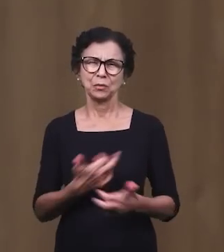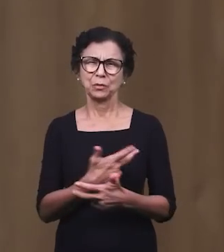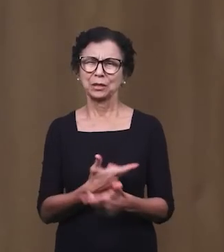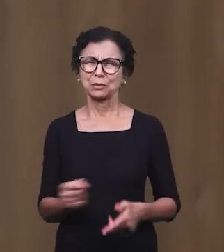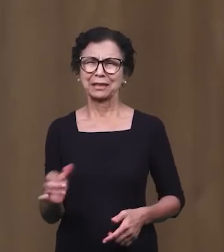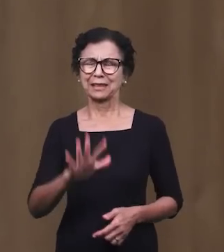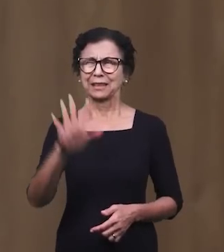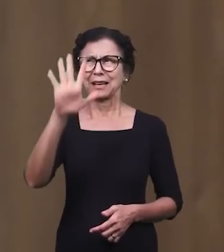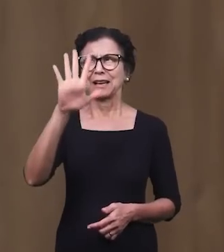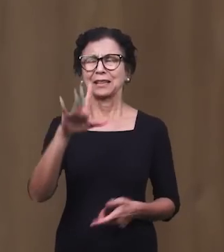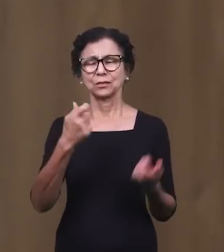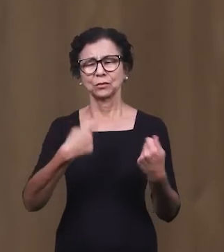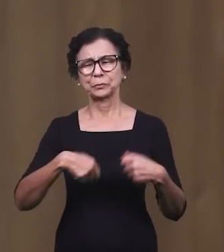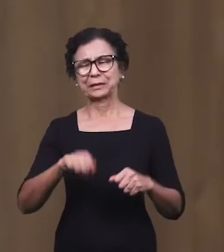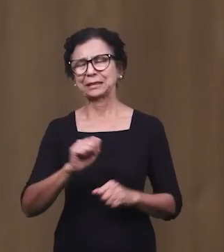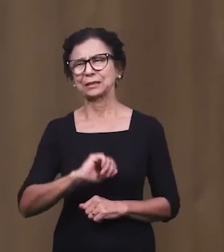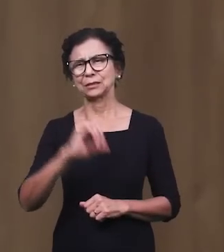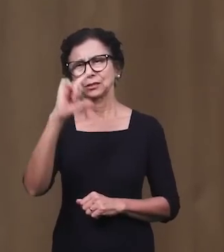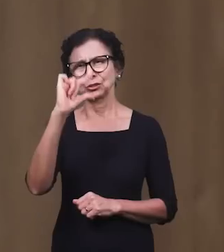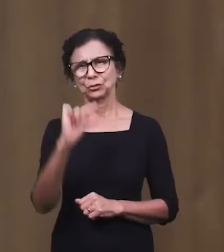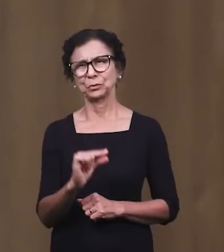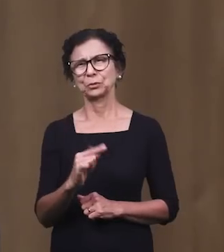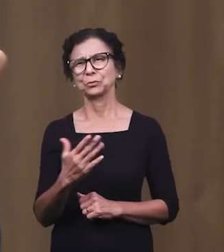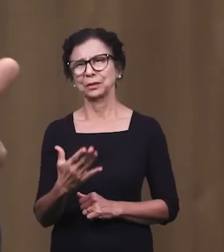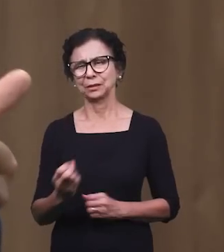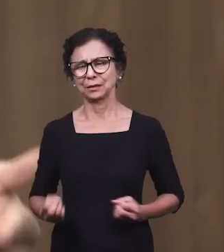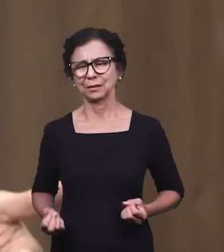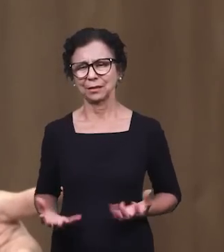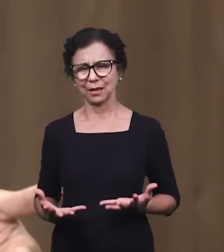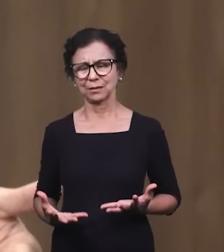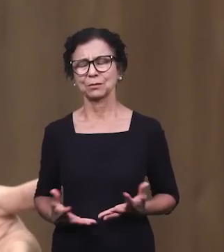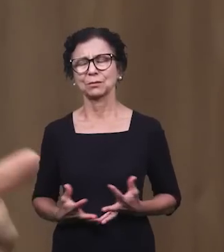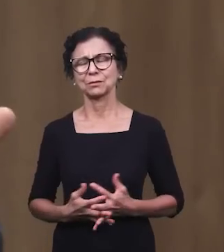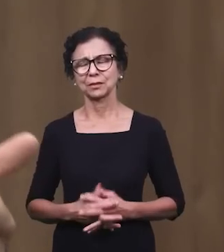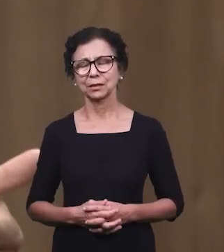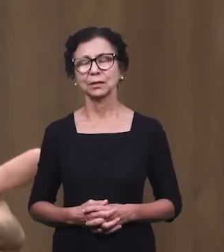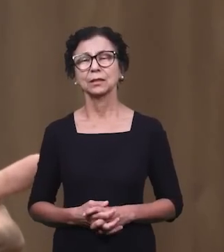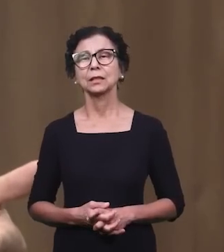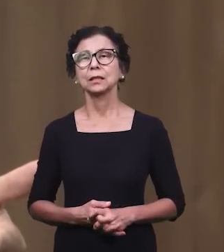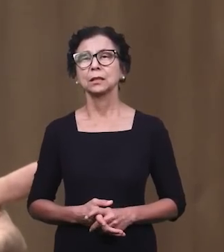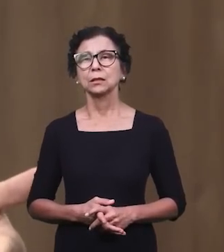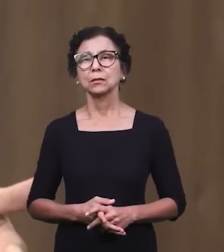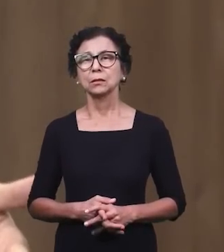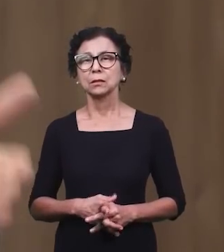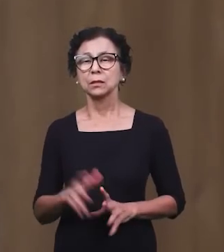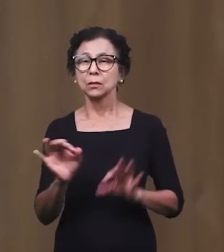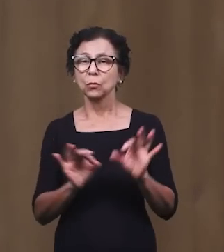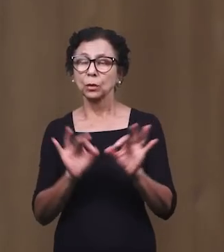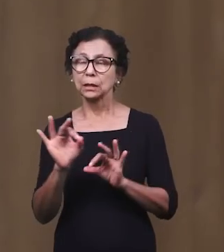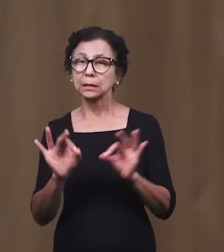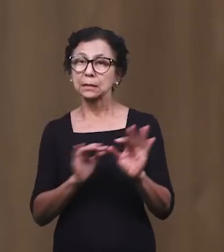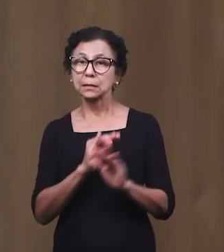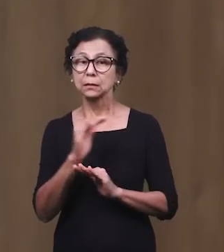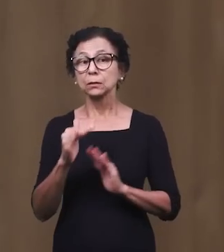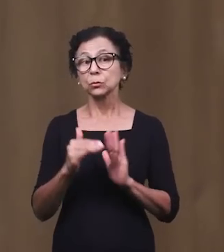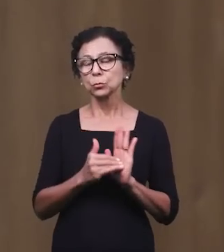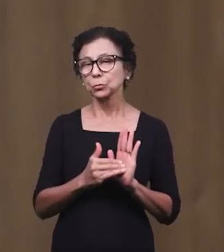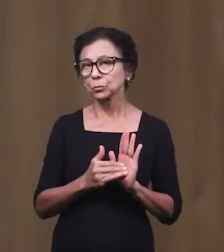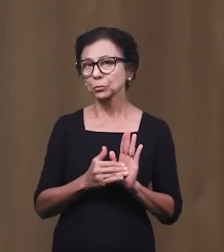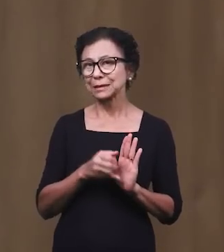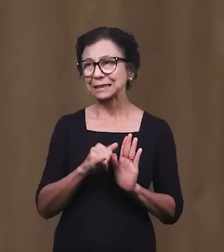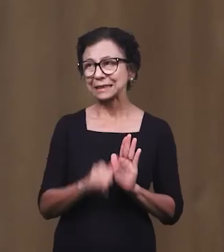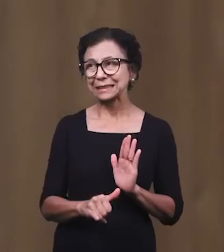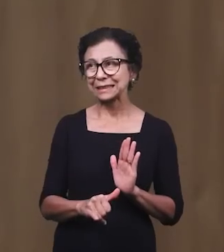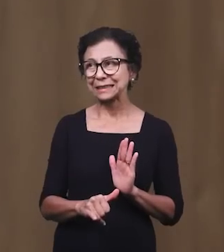muito caro. Então, o planejamento deve ser feito bem, organizado, e se der errado, se alguma